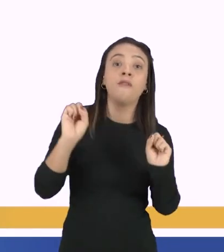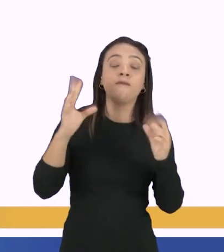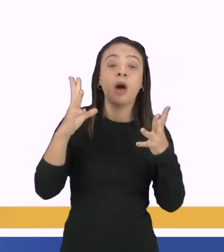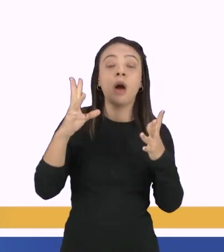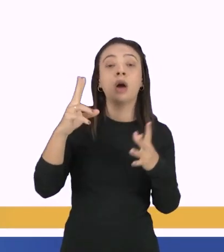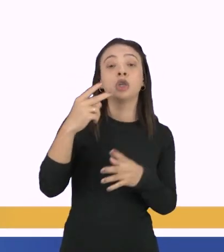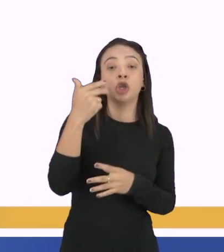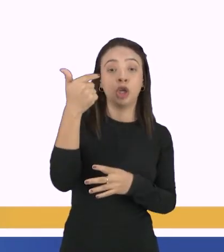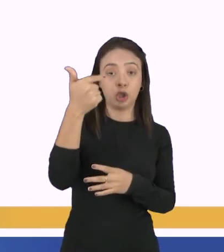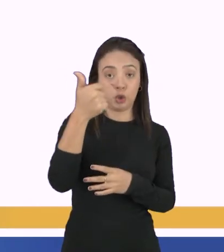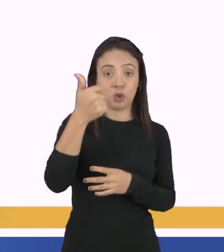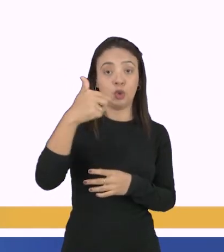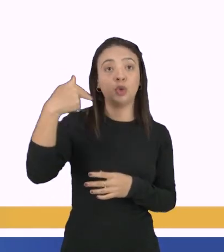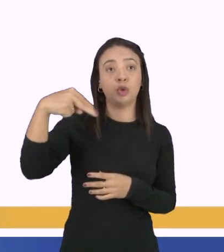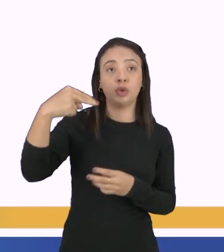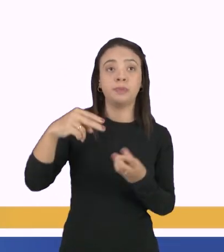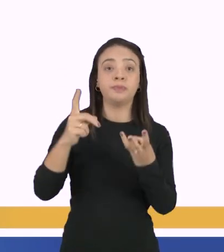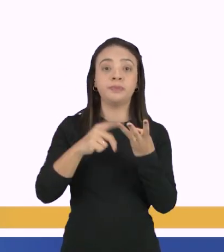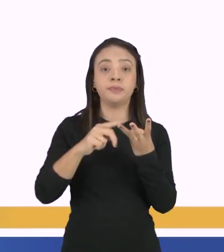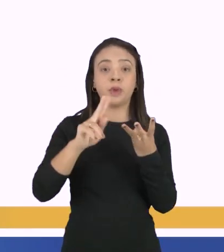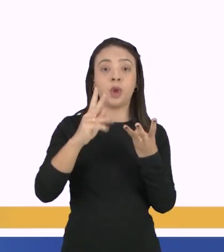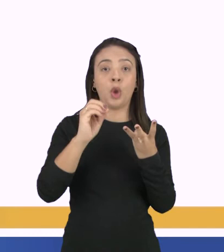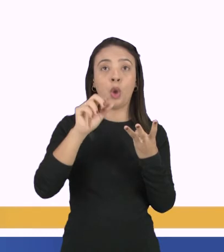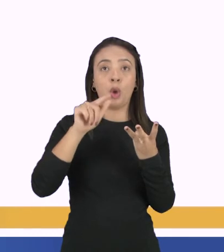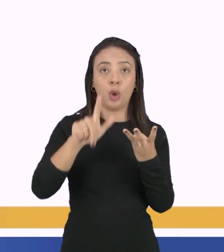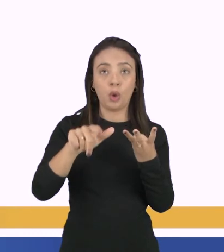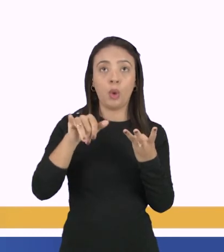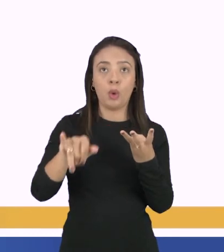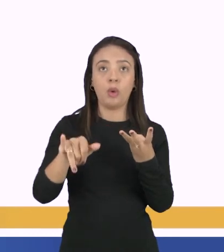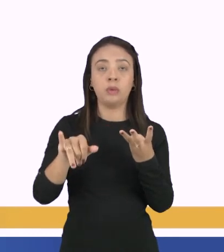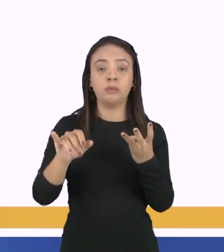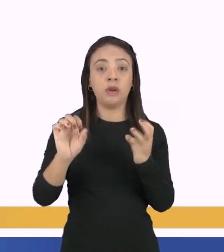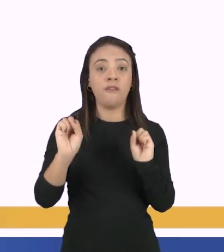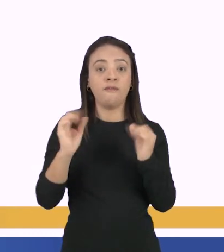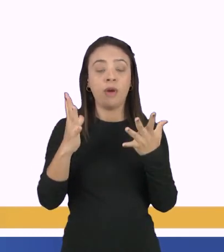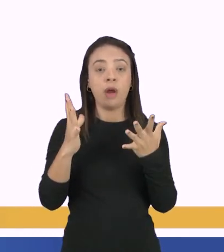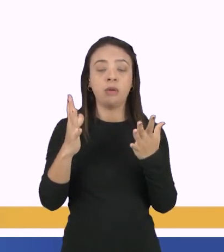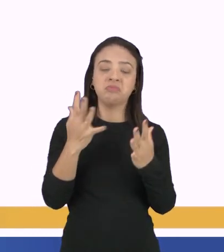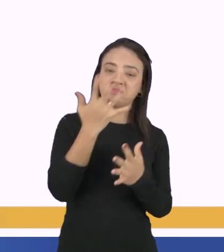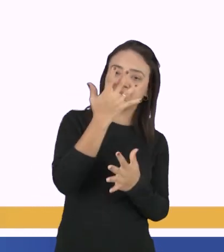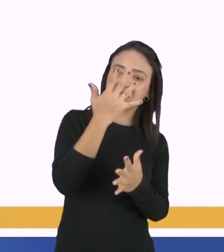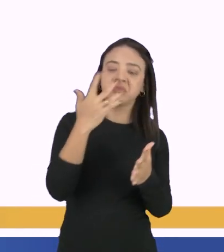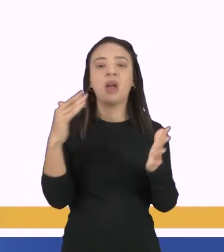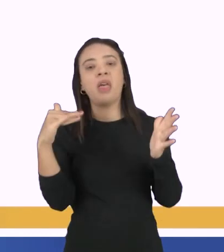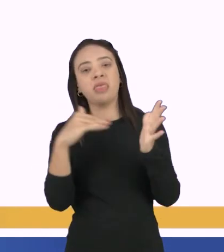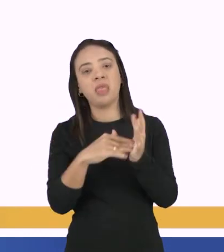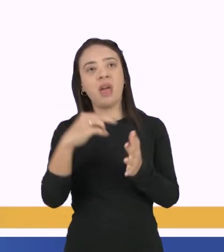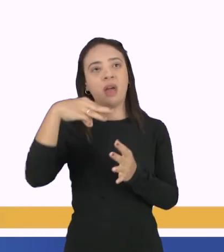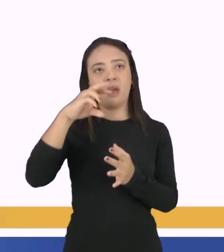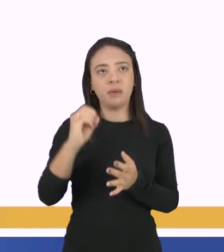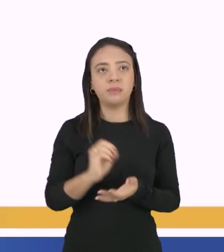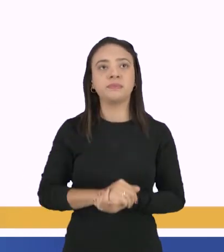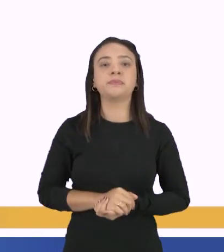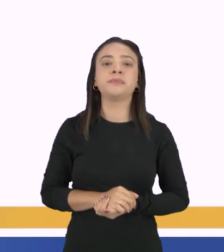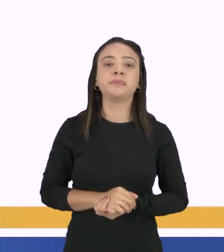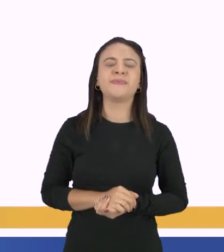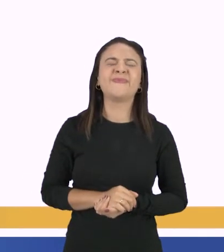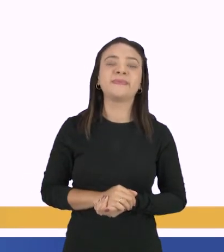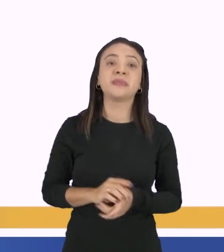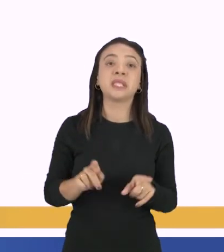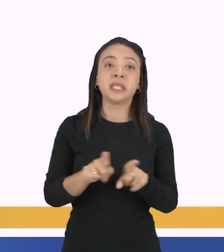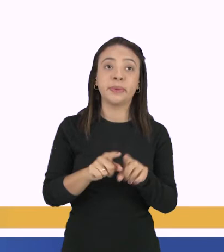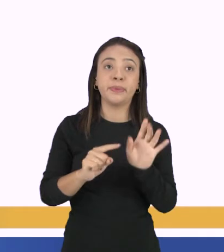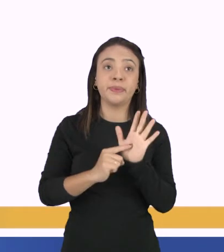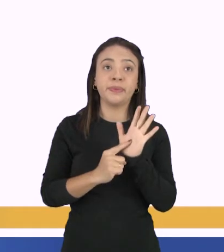de novembro. E o Holi, between February and March, entre fevereiro e março. E por